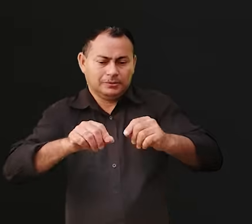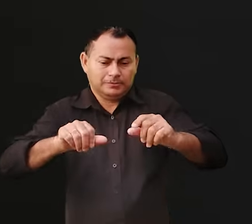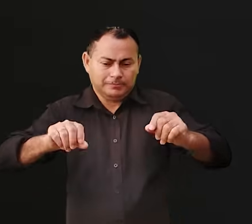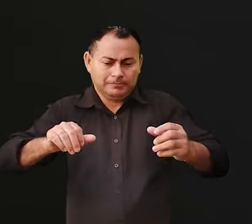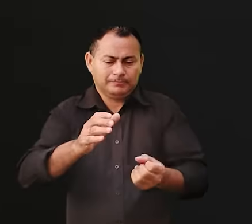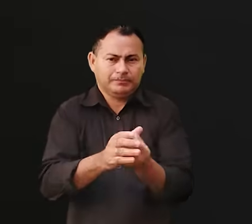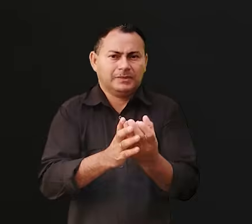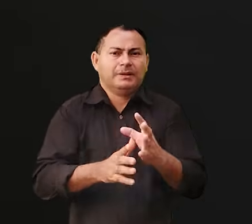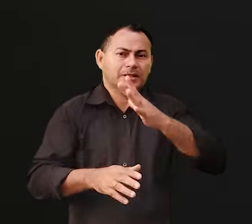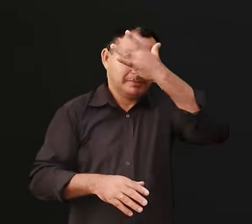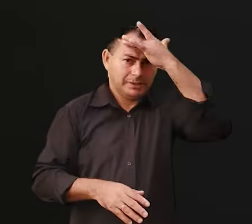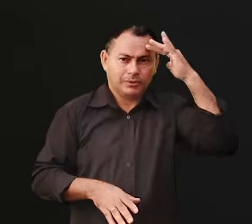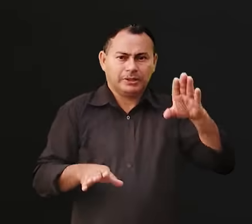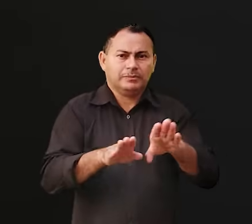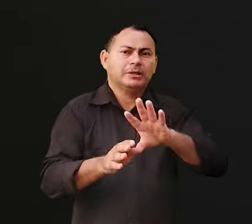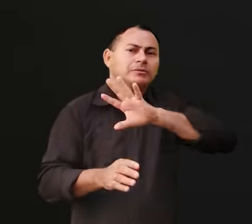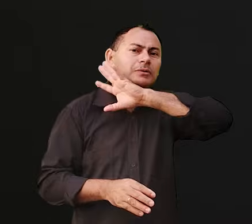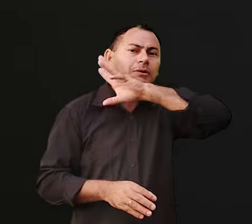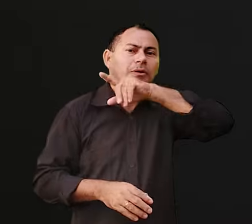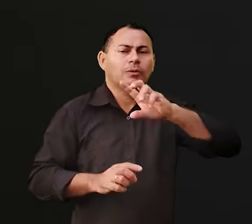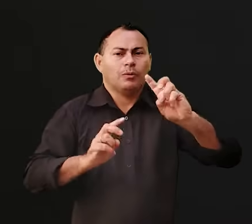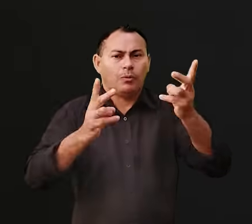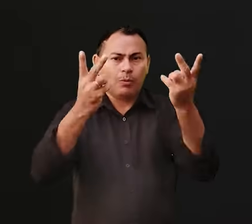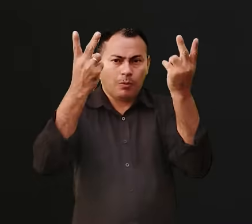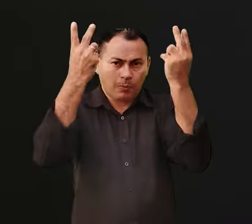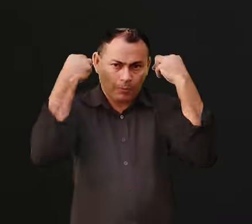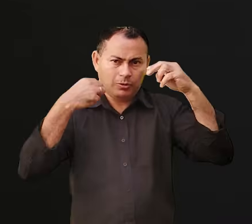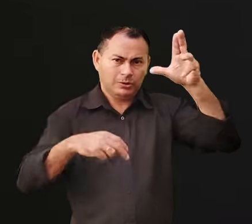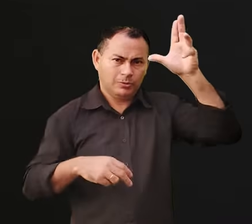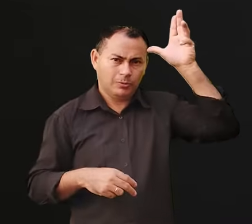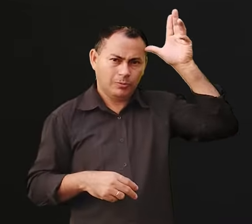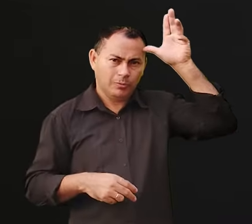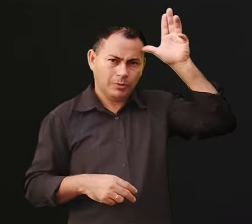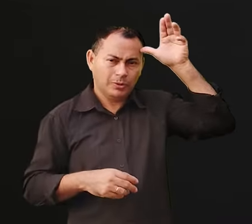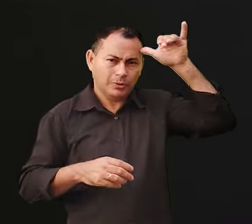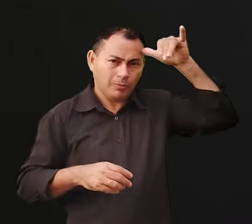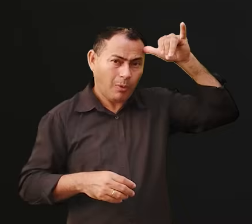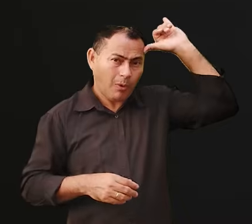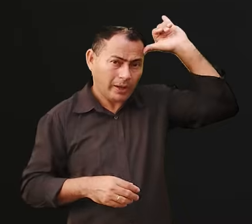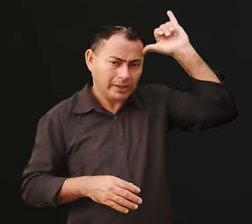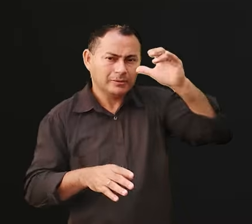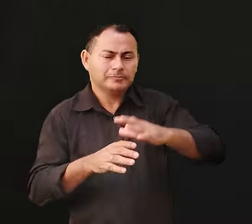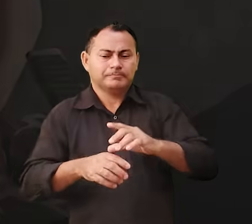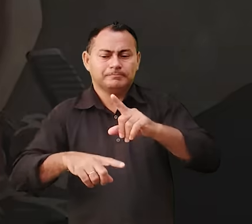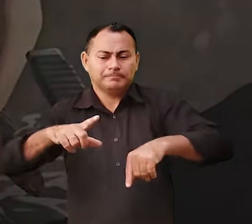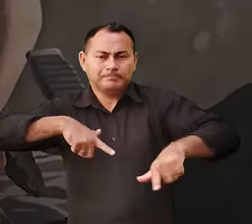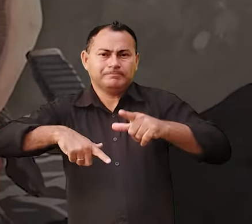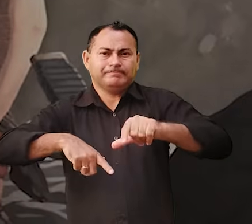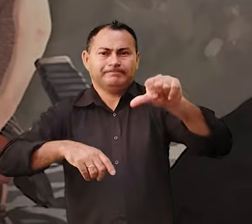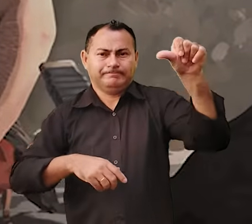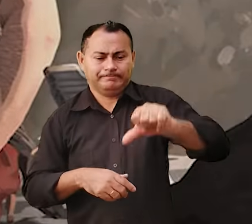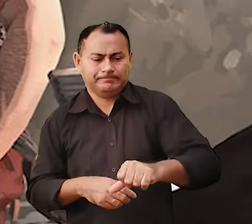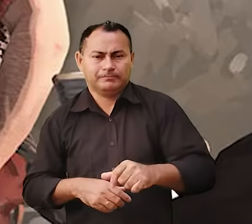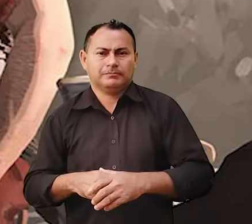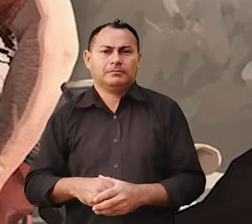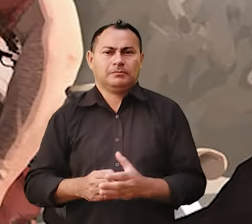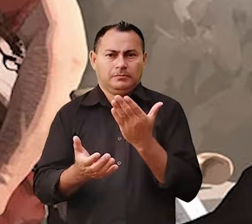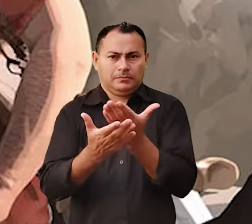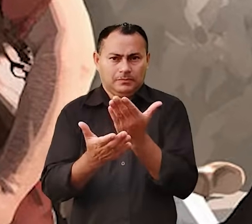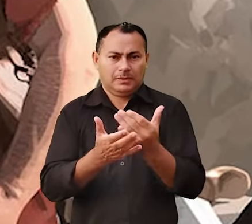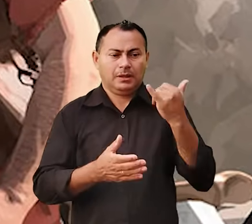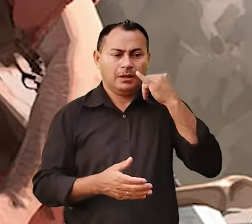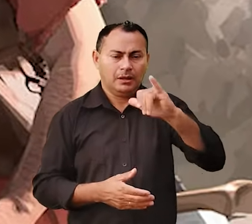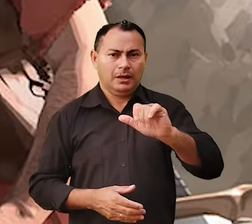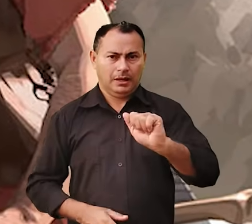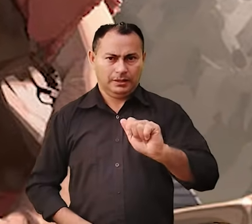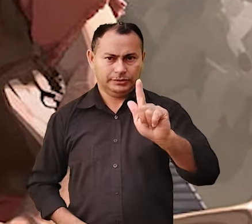produz, e também os homens e o gado. O trabalho das mãos de vocês foi prejudicado. No